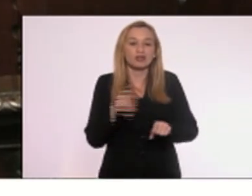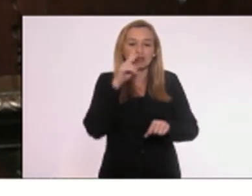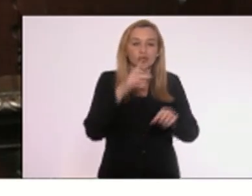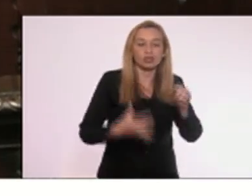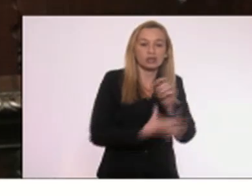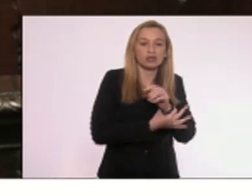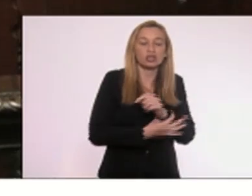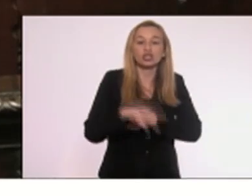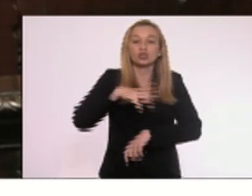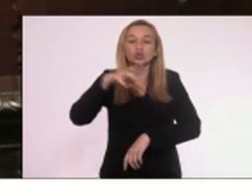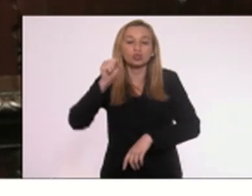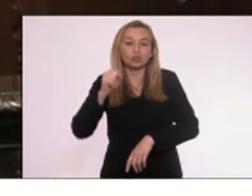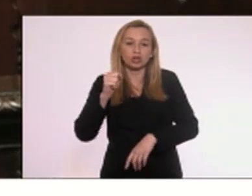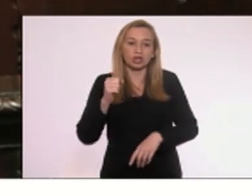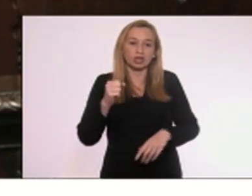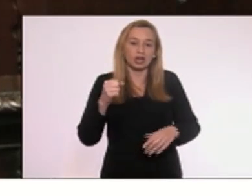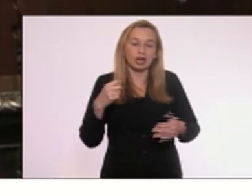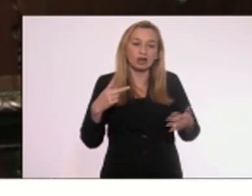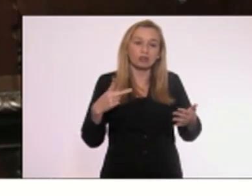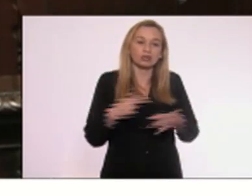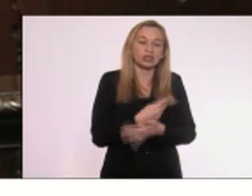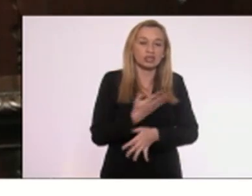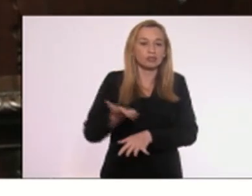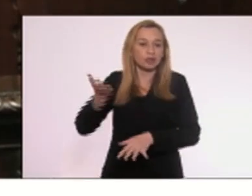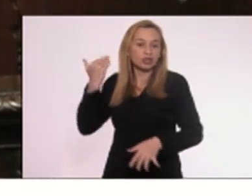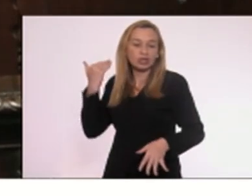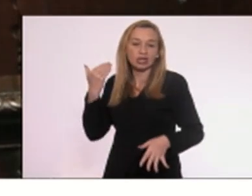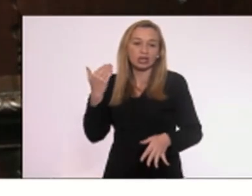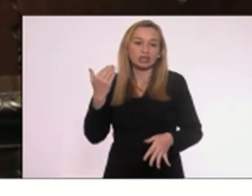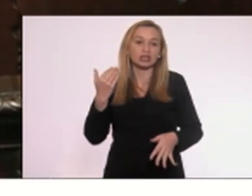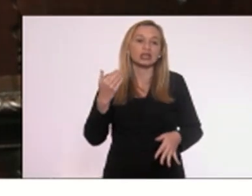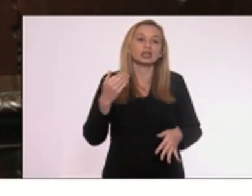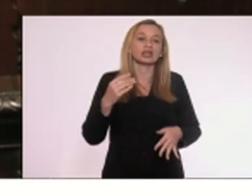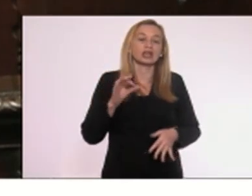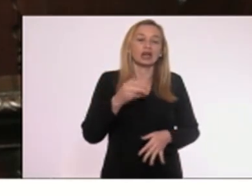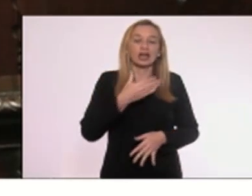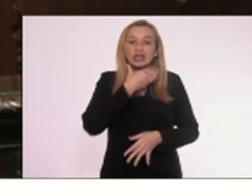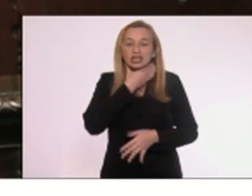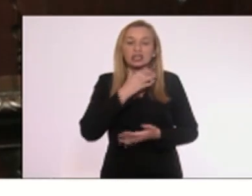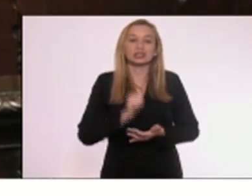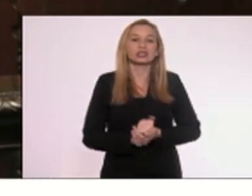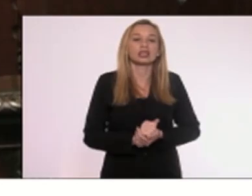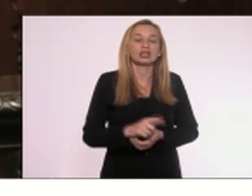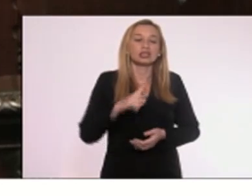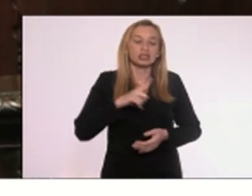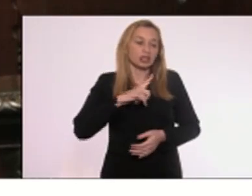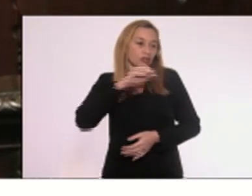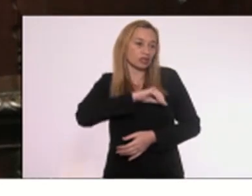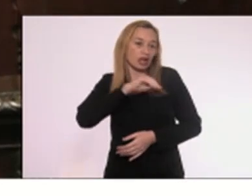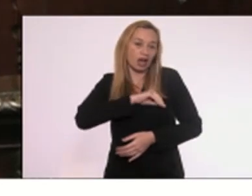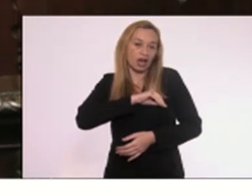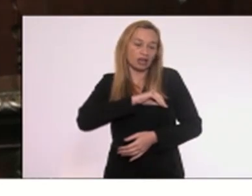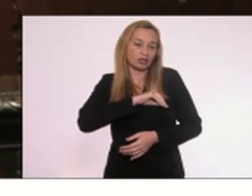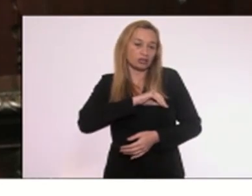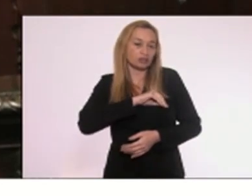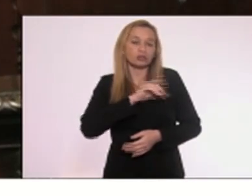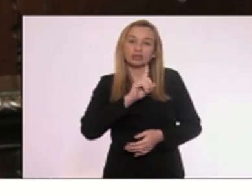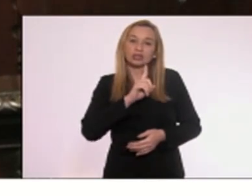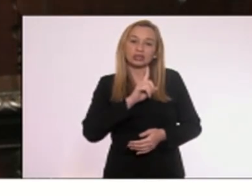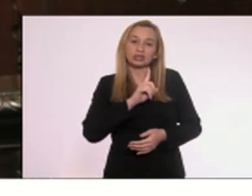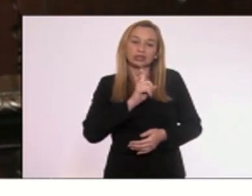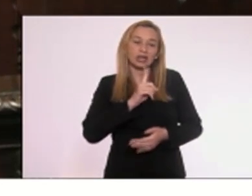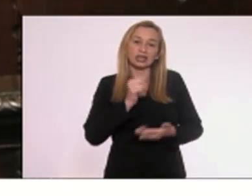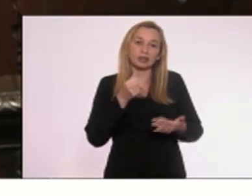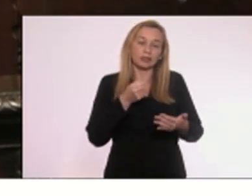pelo absurdo que passou, a irresponsabilidade que passou no passado, de ter o seu salário fracionado ou sequer